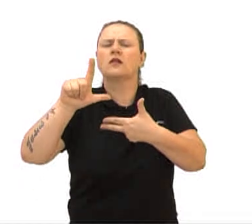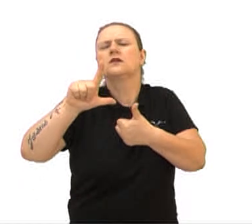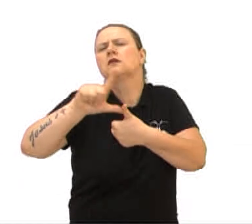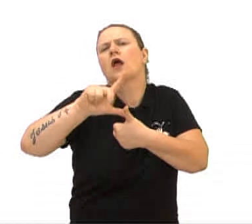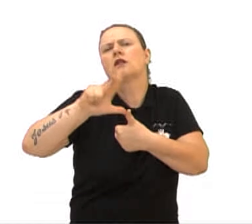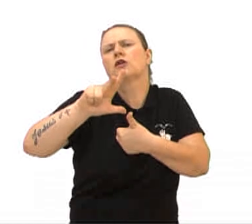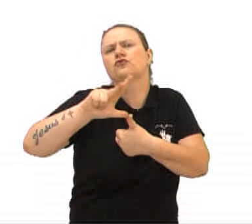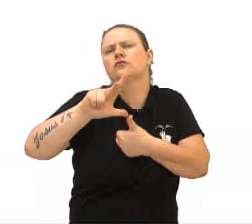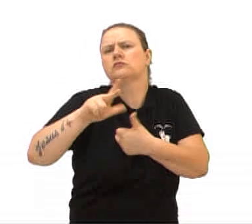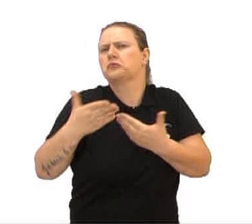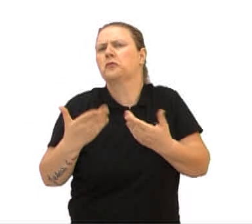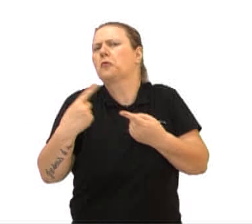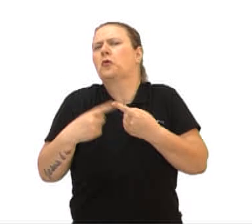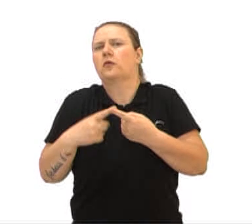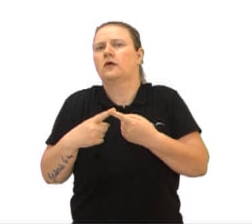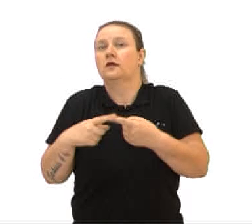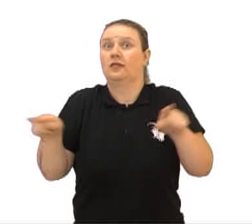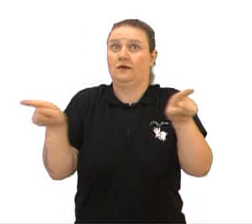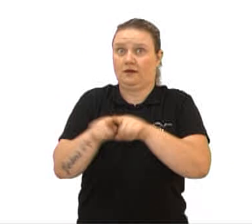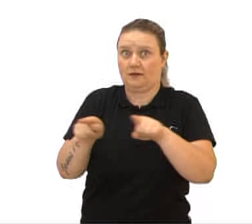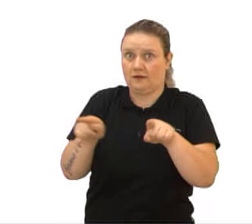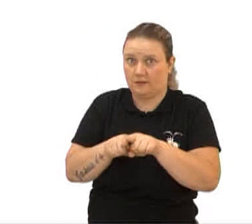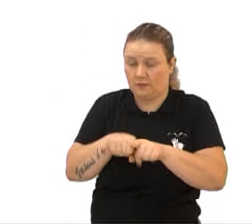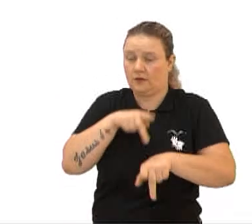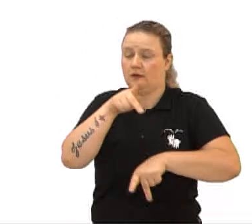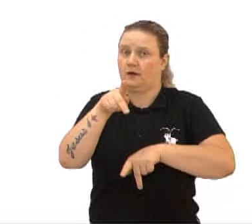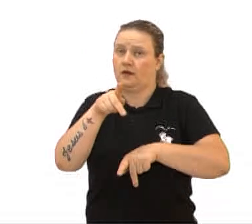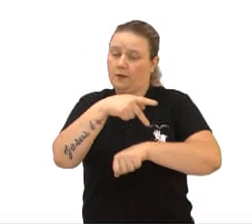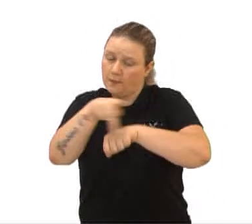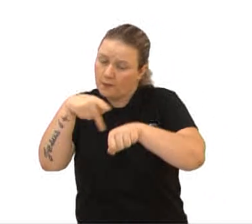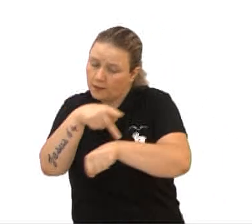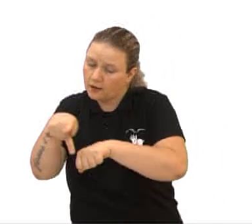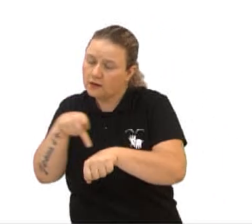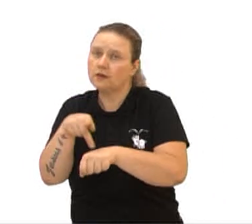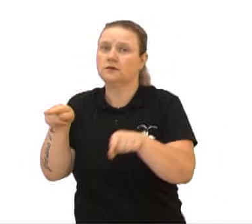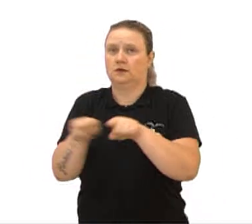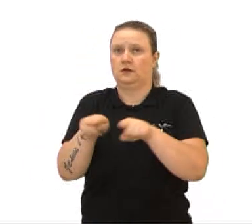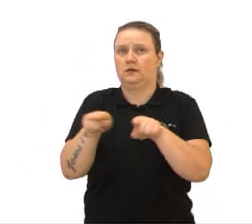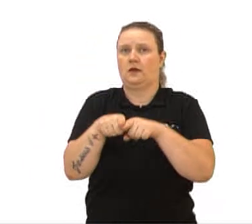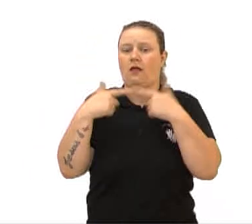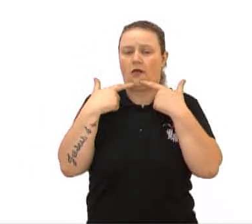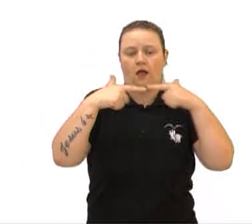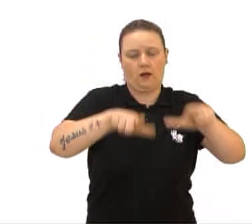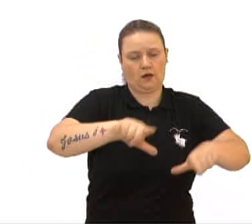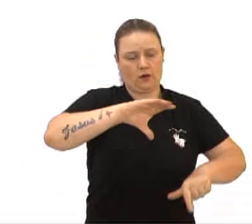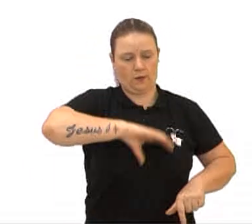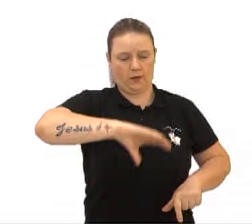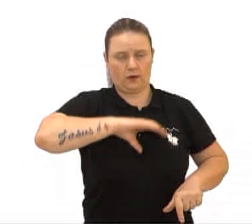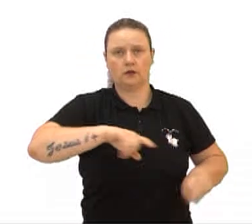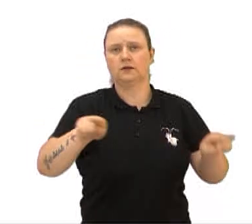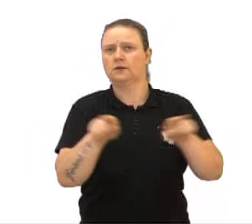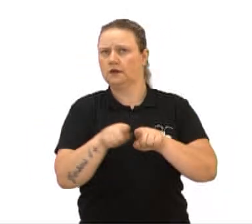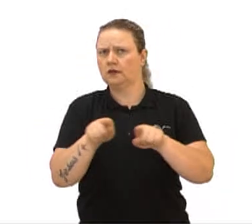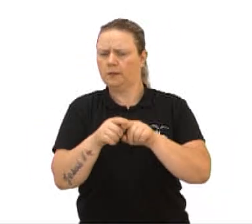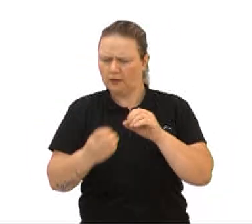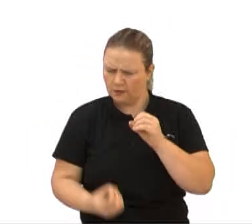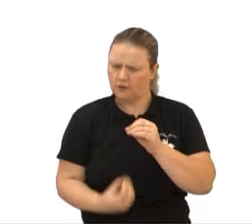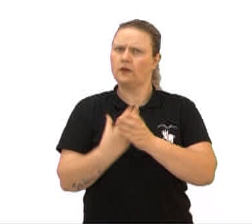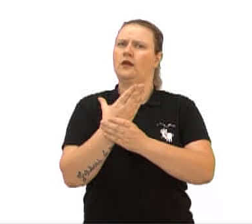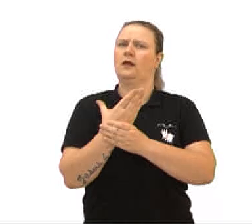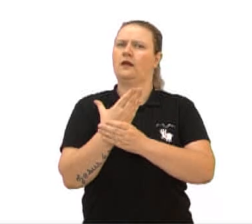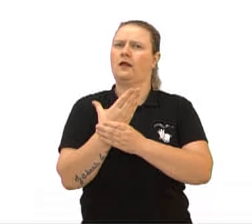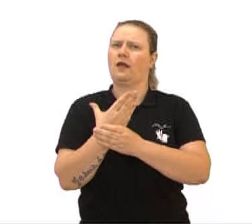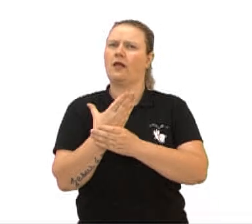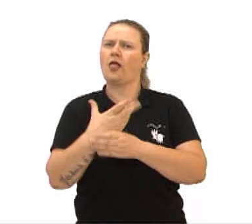também são países latinos, isto é, sua língua, o português, deriva do latim e sua cultura se assemelha